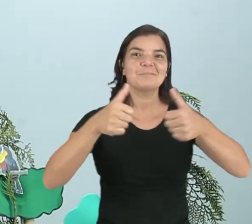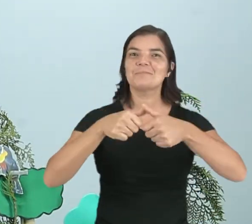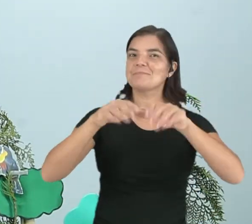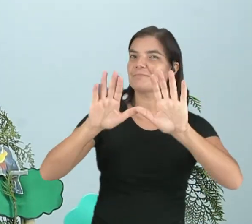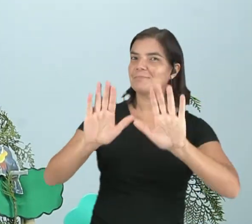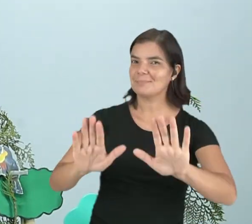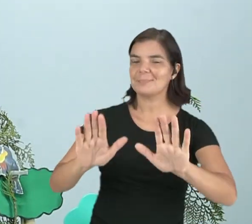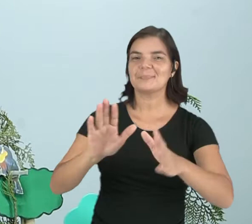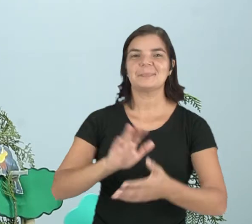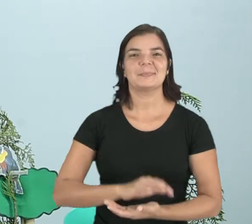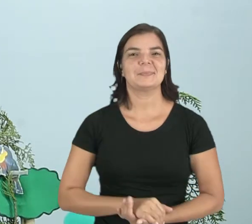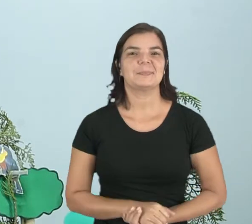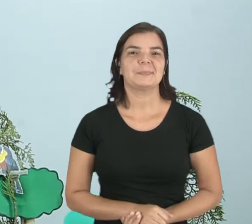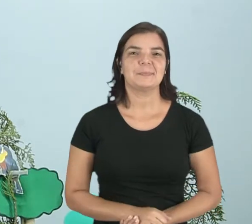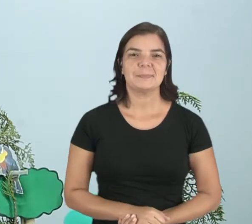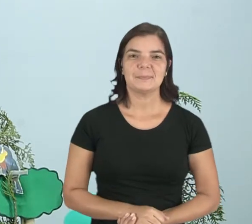ficou.